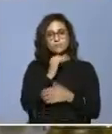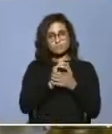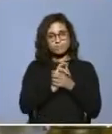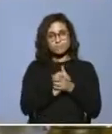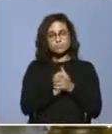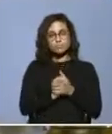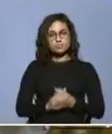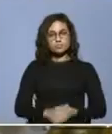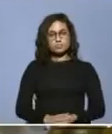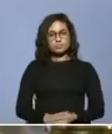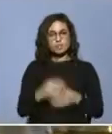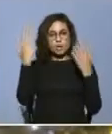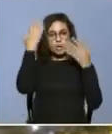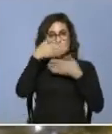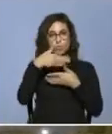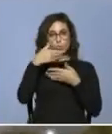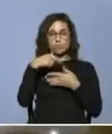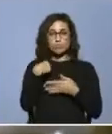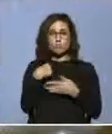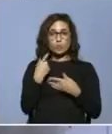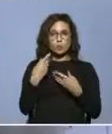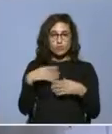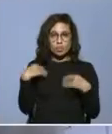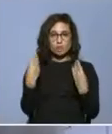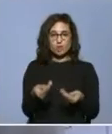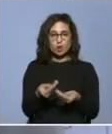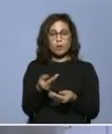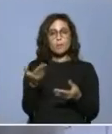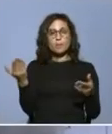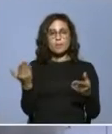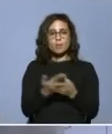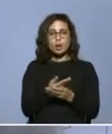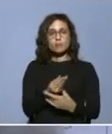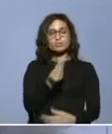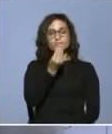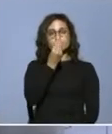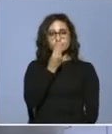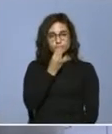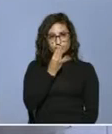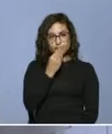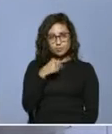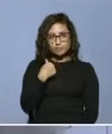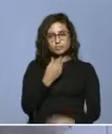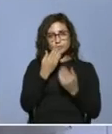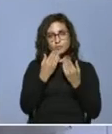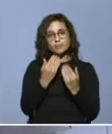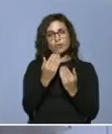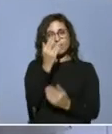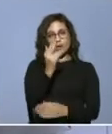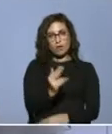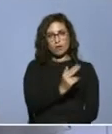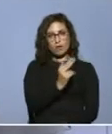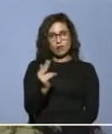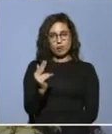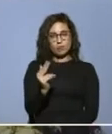Na noite em que ele ia ser entregue, tomou o pão e, dando graças, abençoou-o,